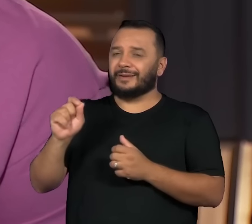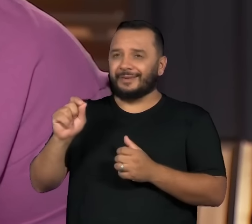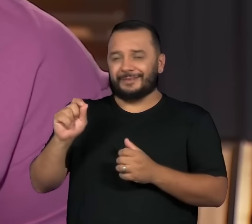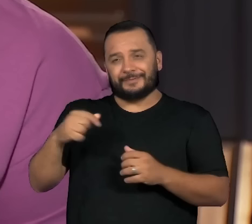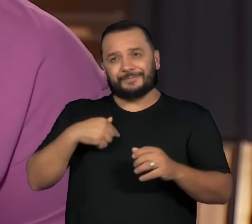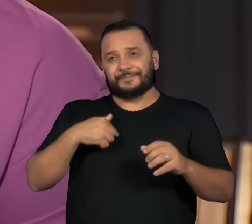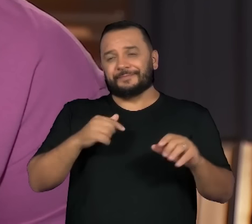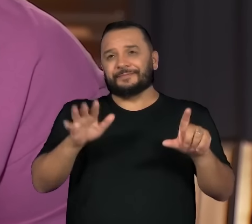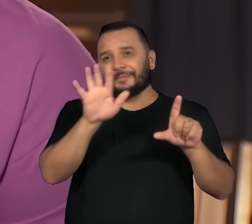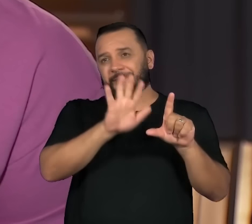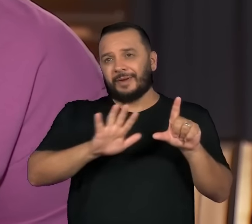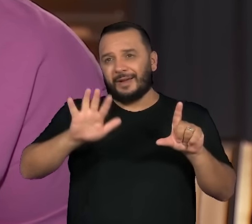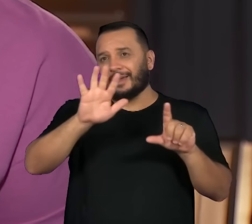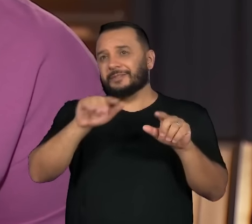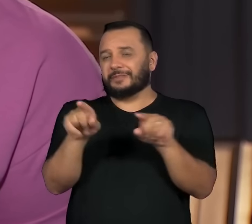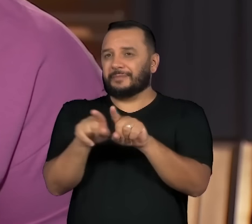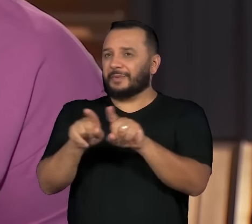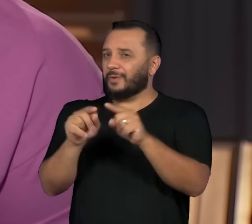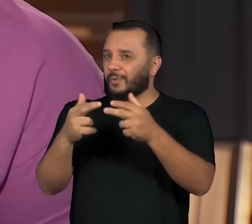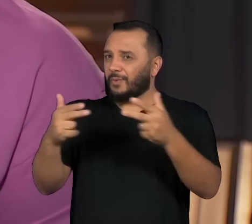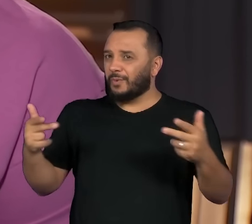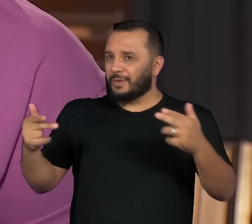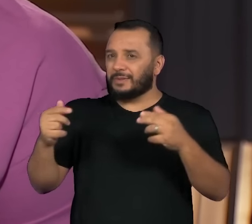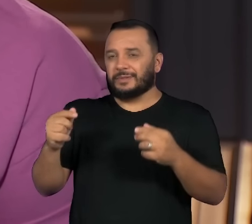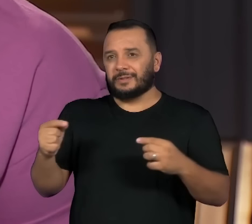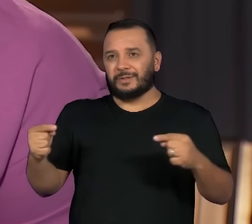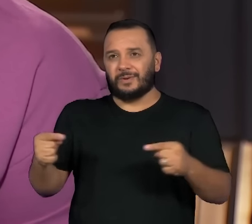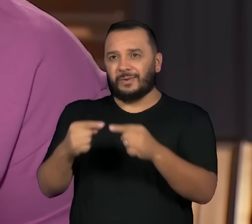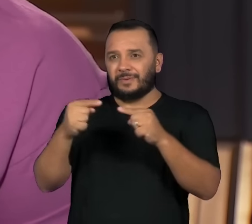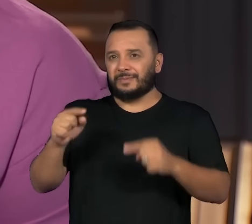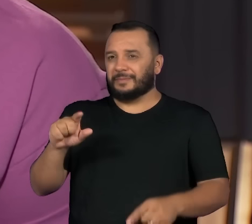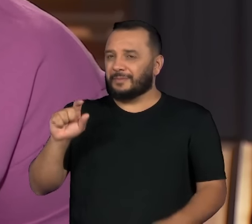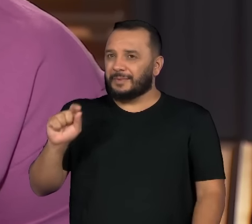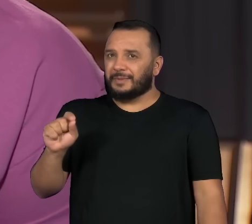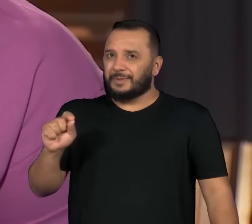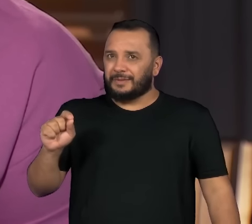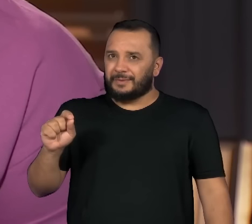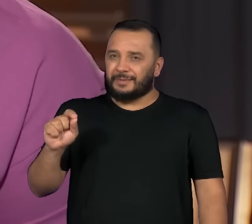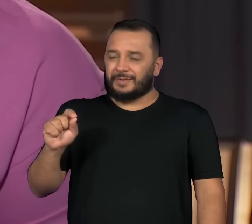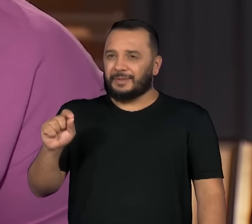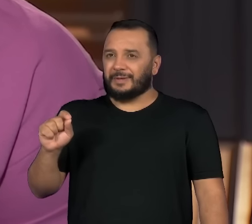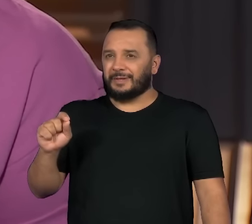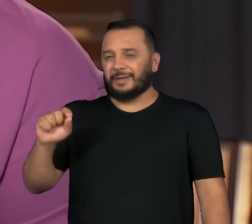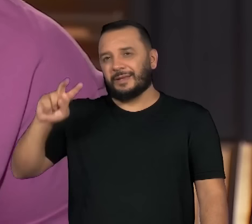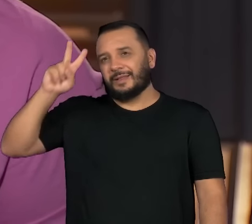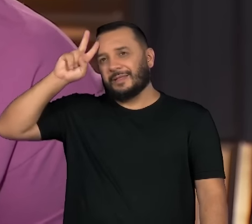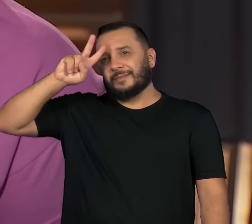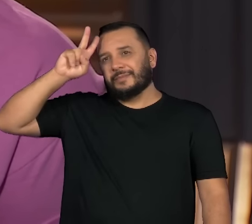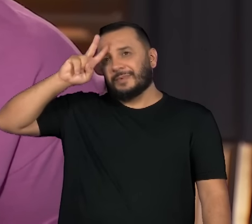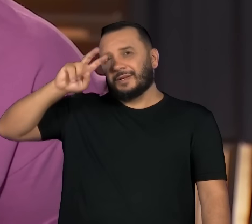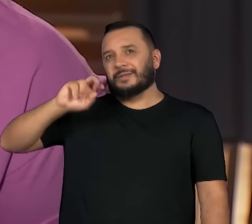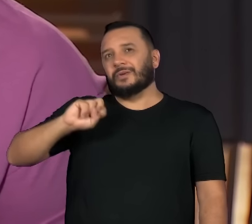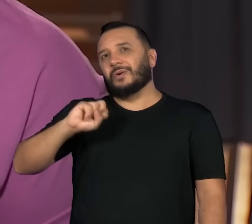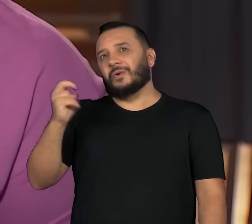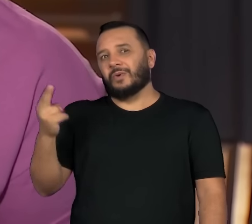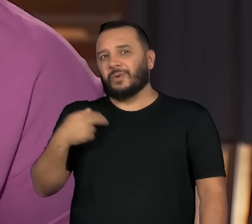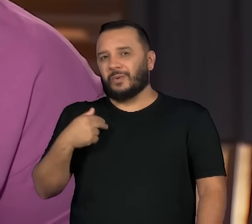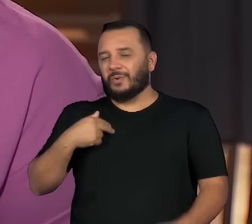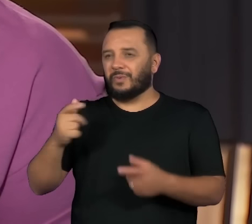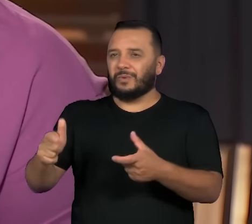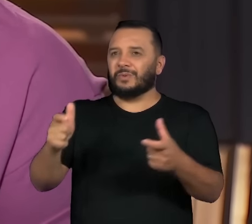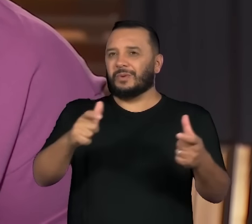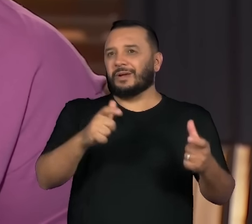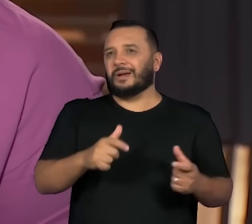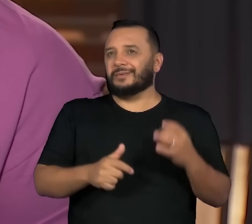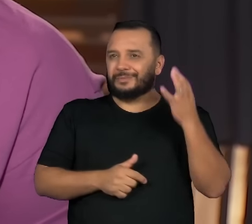imagens e coisas na cidade que me remetessem a memórias ou cantos bonitos, ou lugares que eu